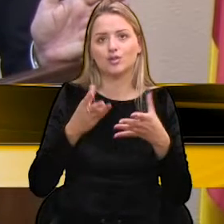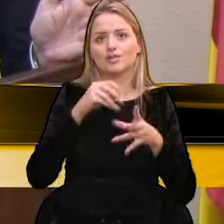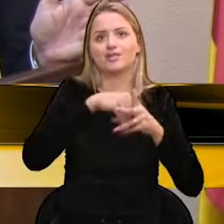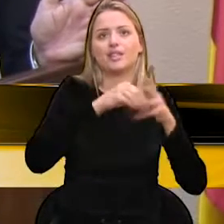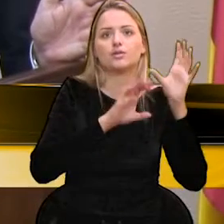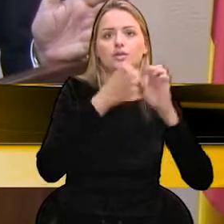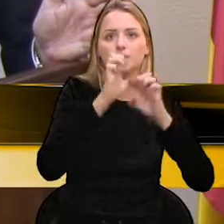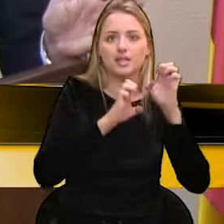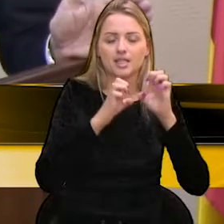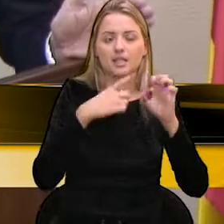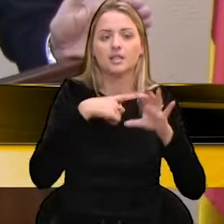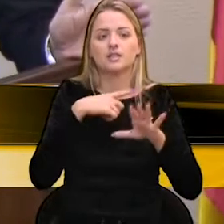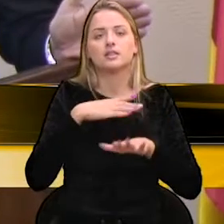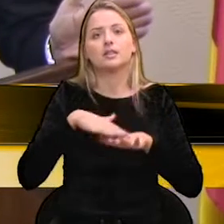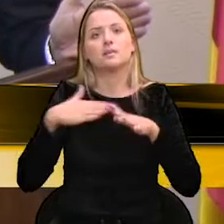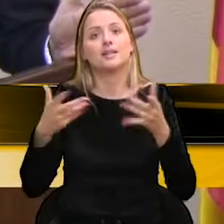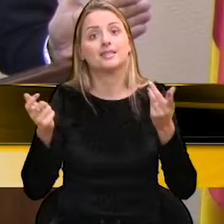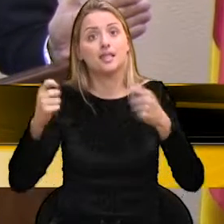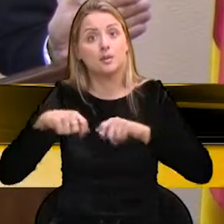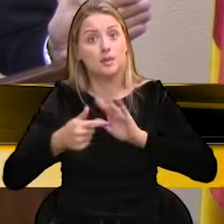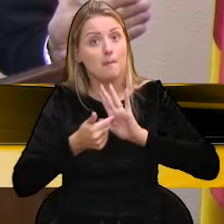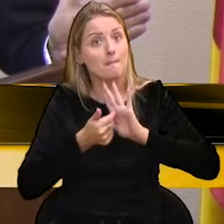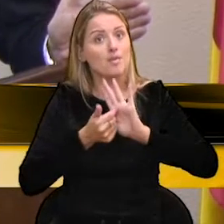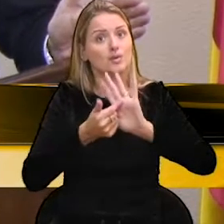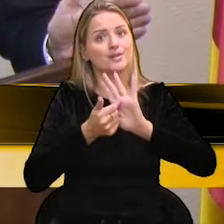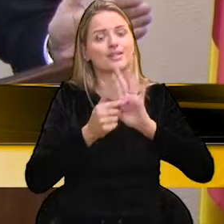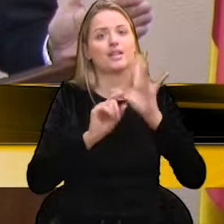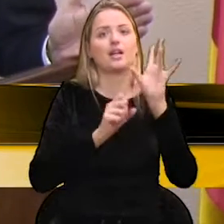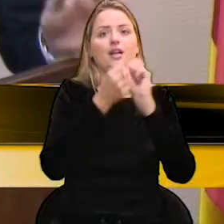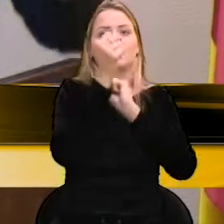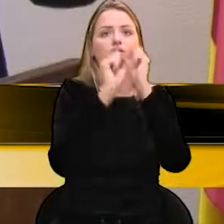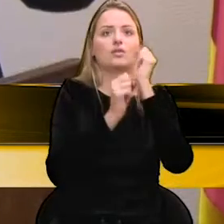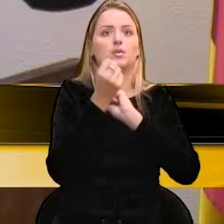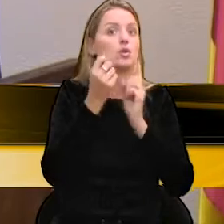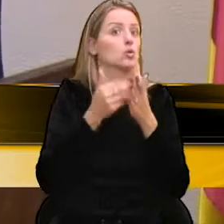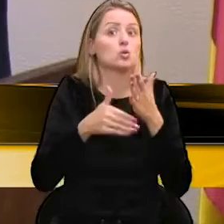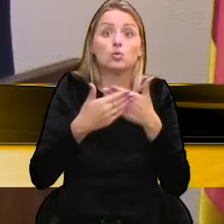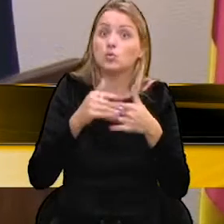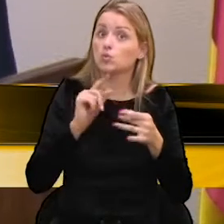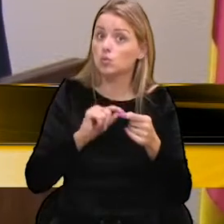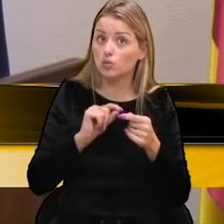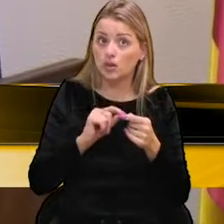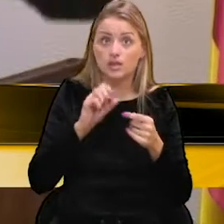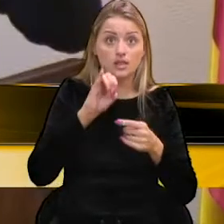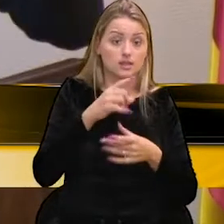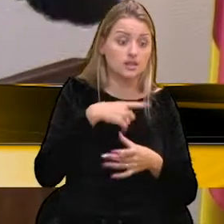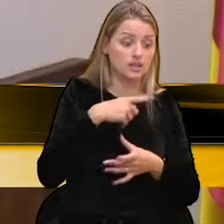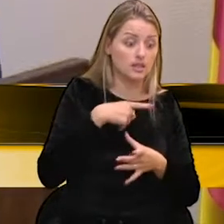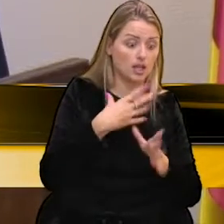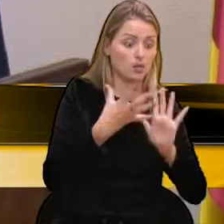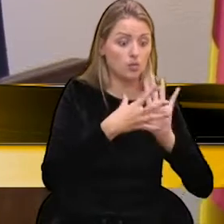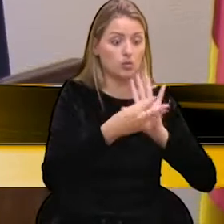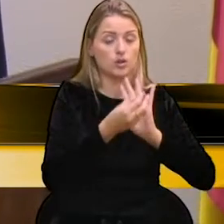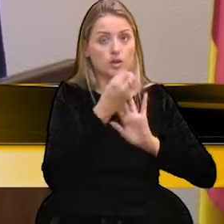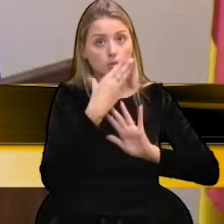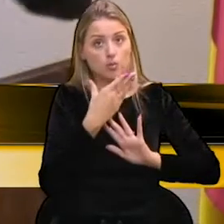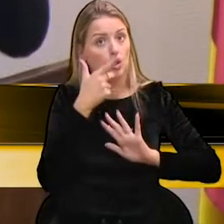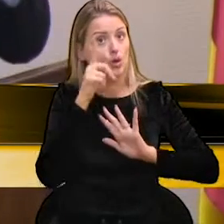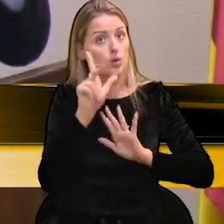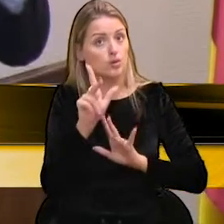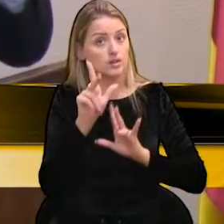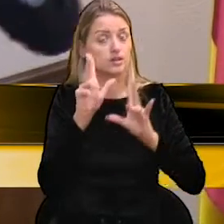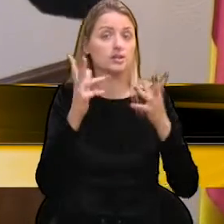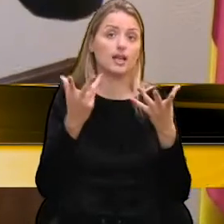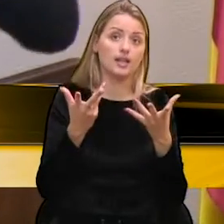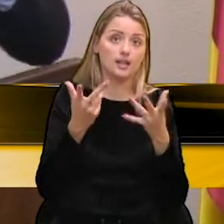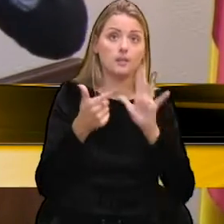a potencialização da imagem das nossas indústrias. Tudo é feito de imagem. Se tu tem uma imagem boa, vende. Se tu tem uma imagem